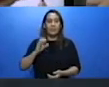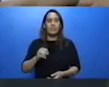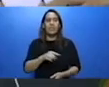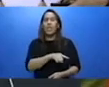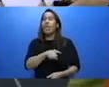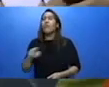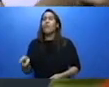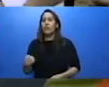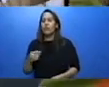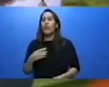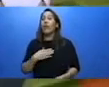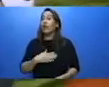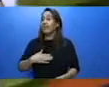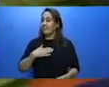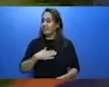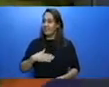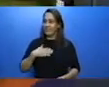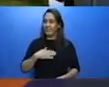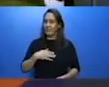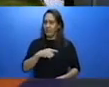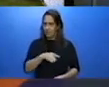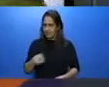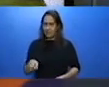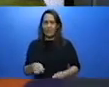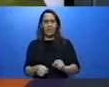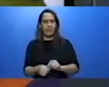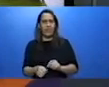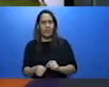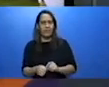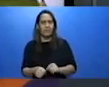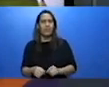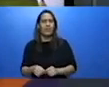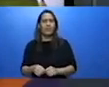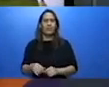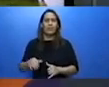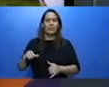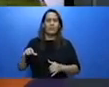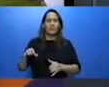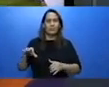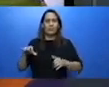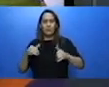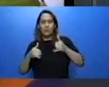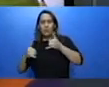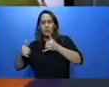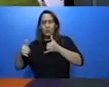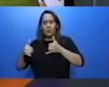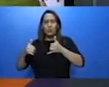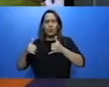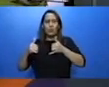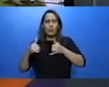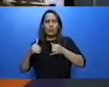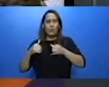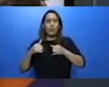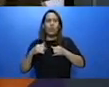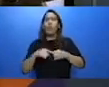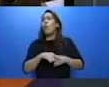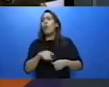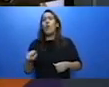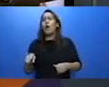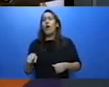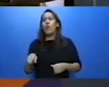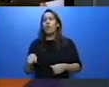mais lhe agradou? Vocês fez o da sombra, que mais que você fez de experimento que você